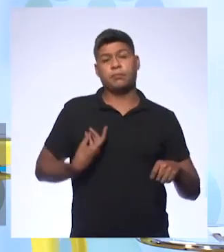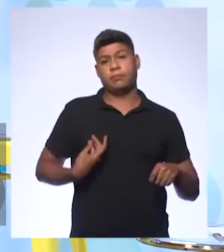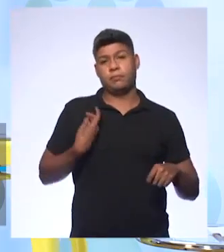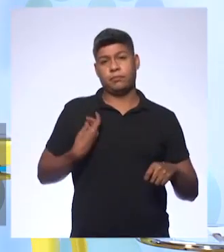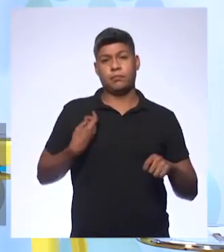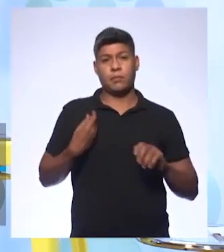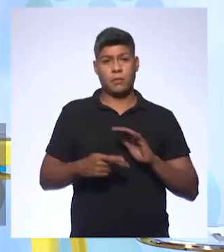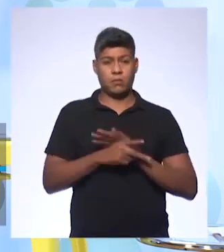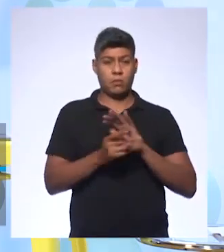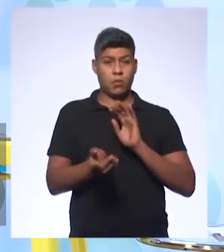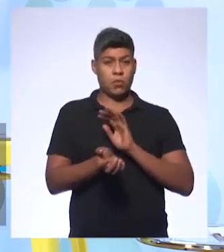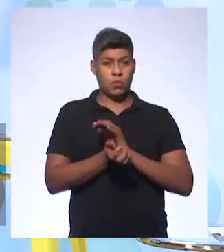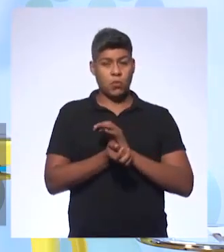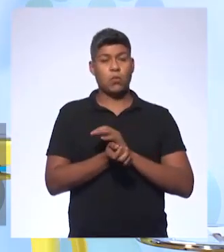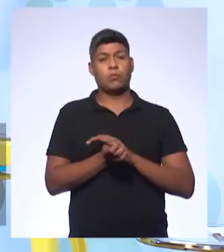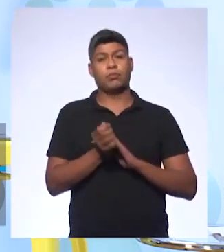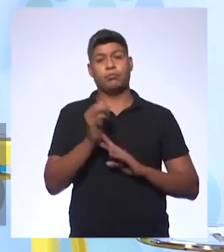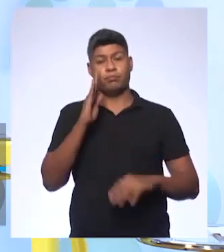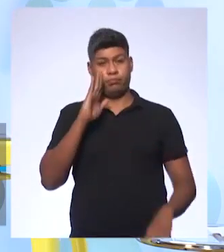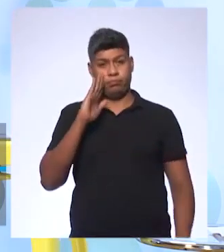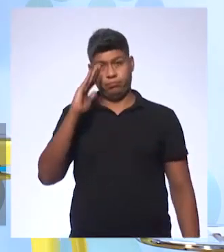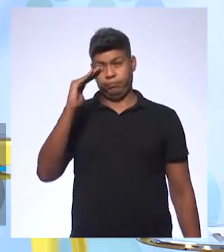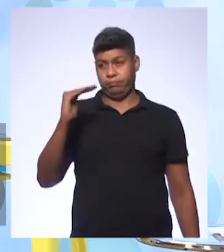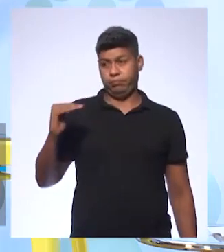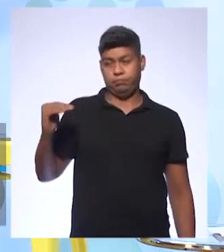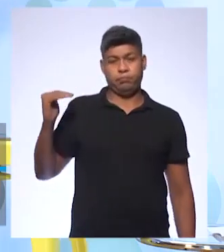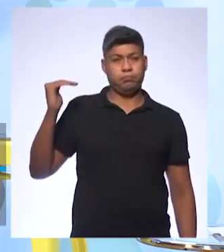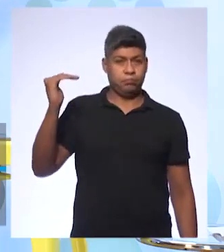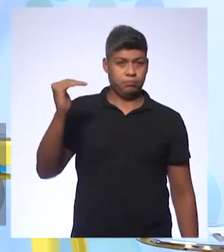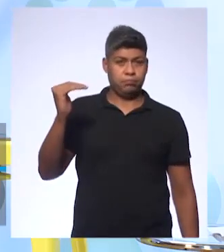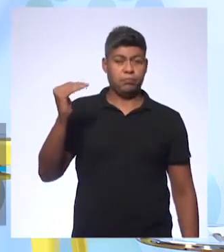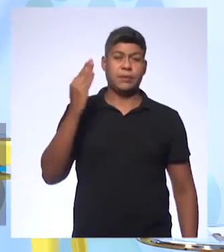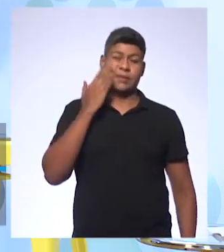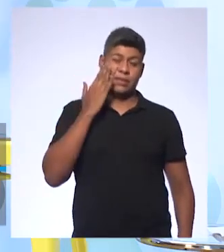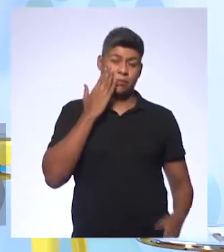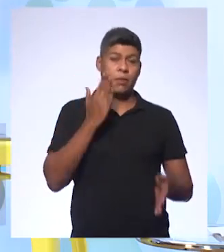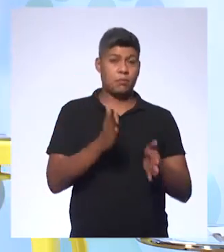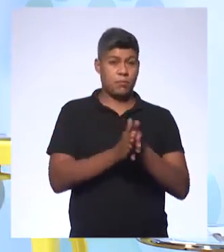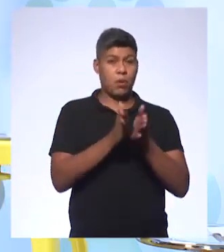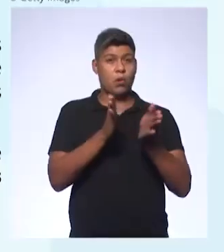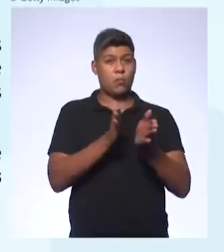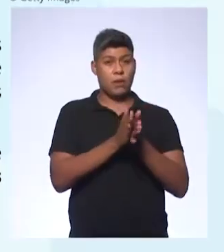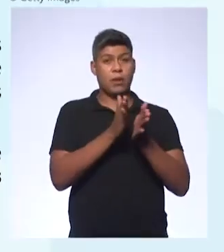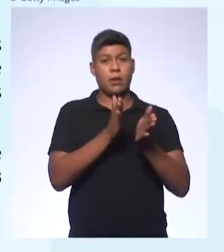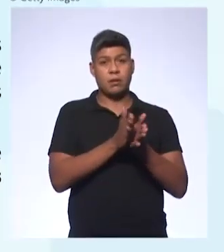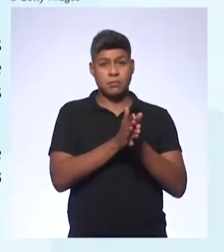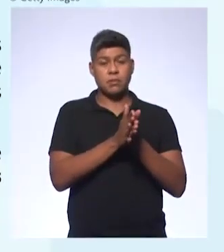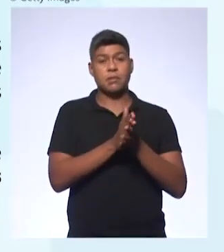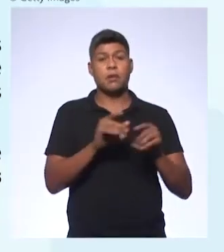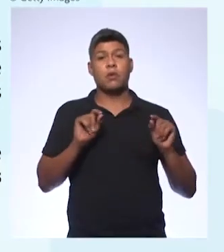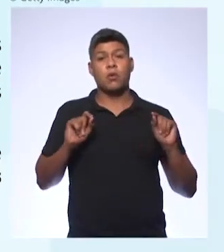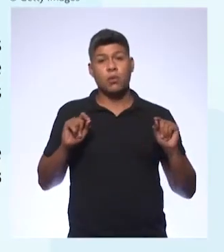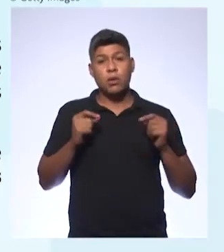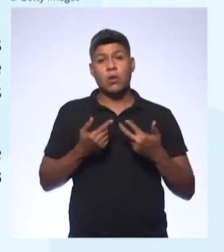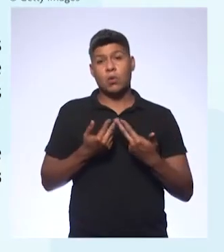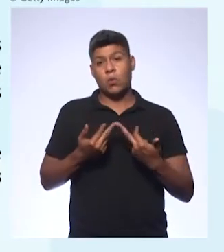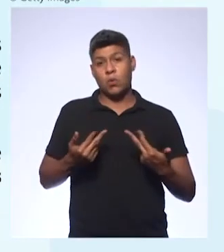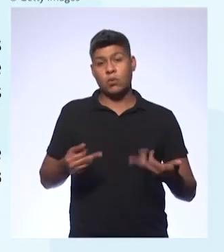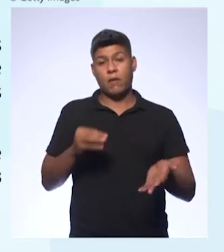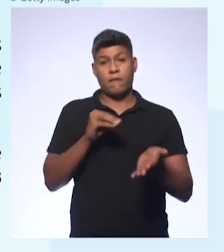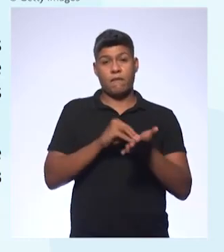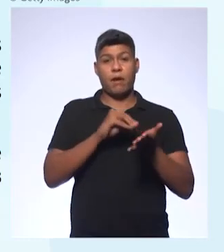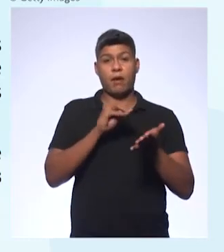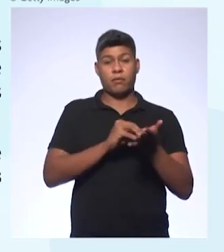um determinado grupo que são vantajosas em relação ao outro, a pobreza materializa situações de ausência